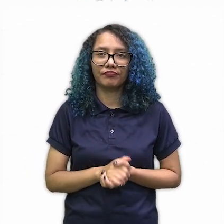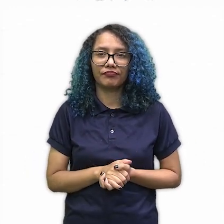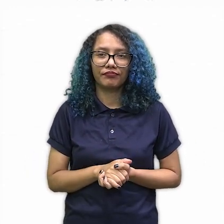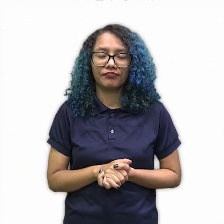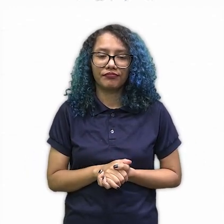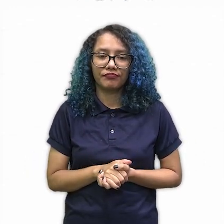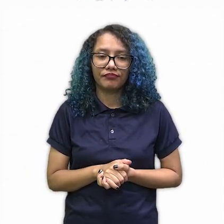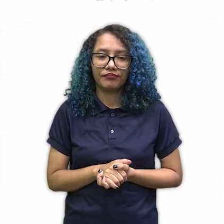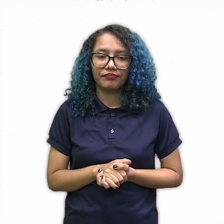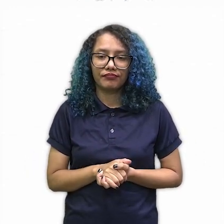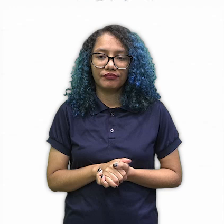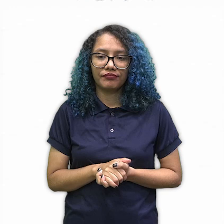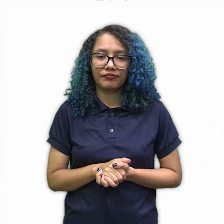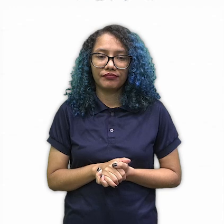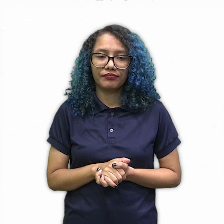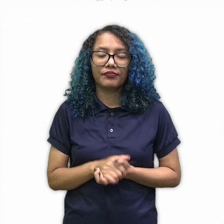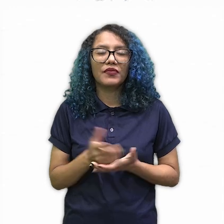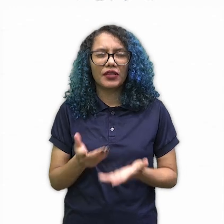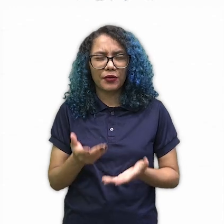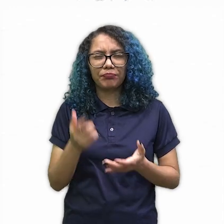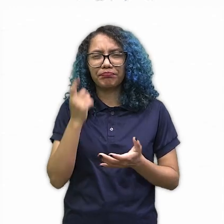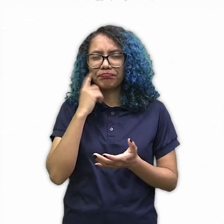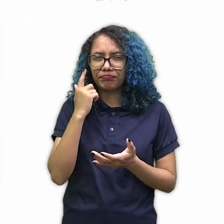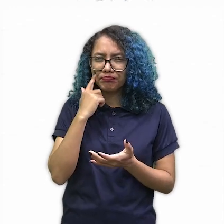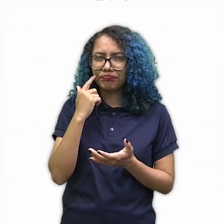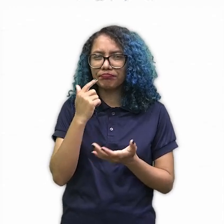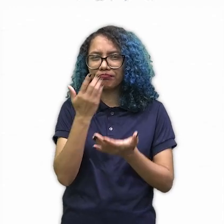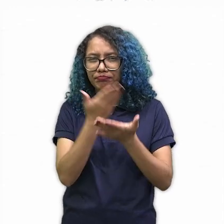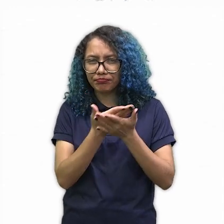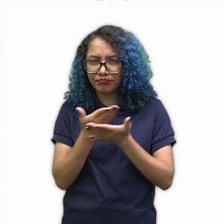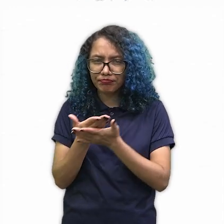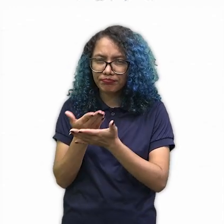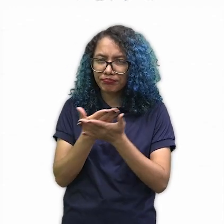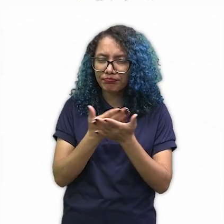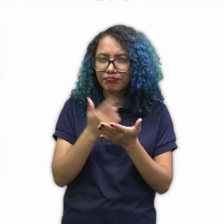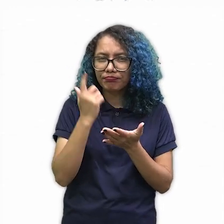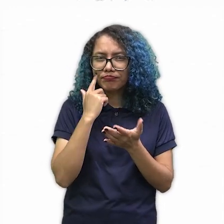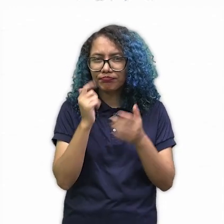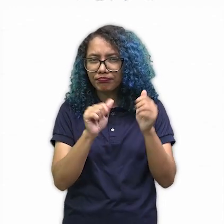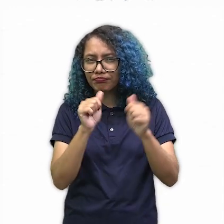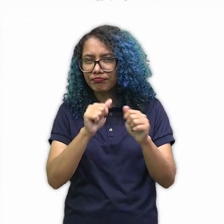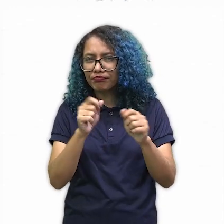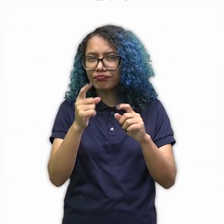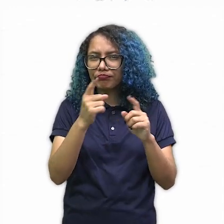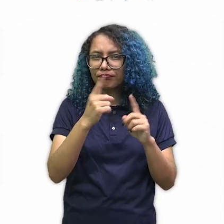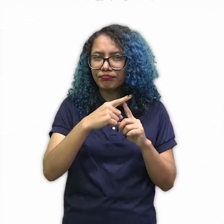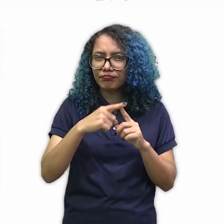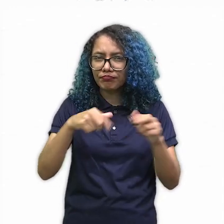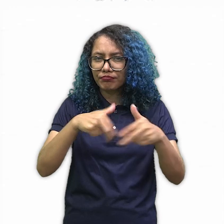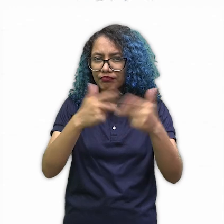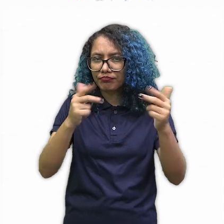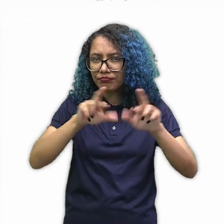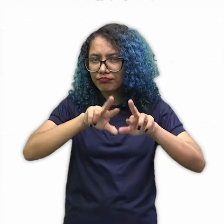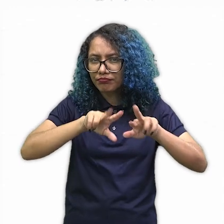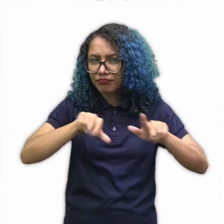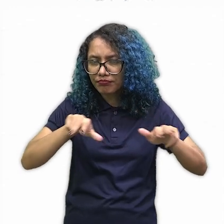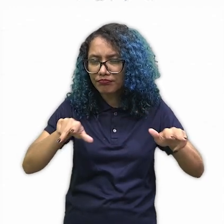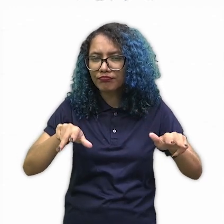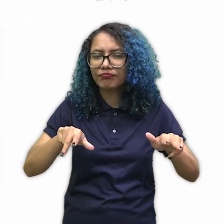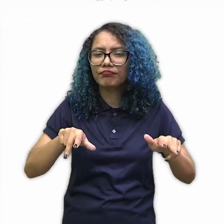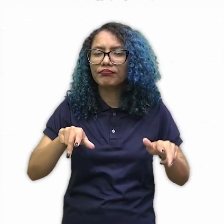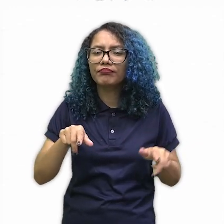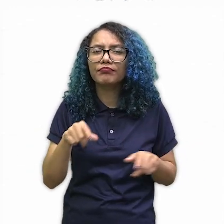só, a gente estudando, né, analisando esses diferentes tipos de etnias que acabam existindo, isso